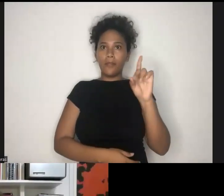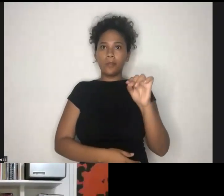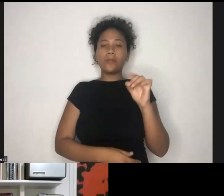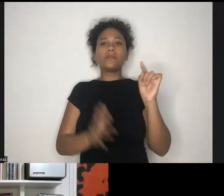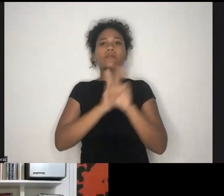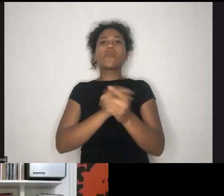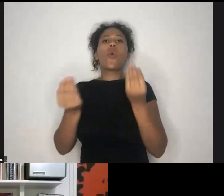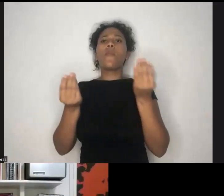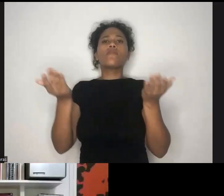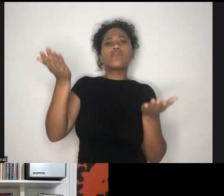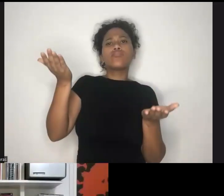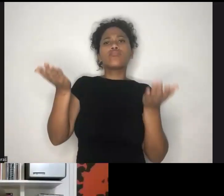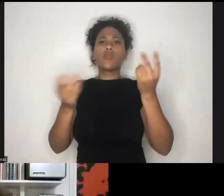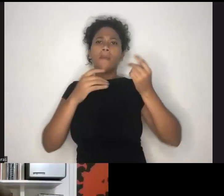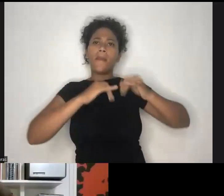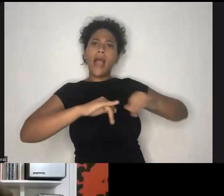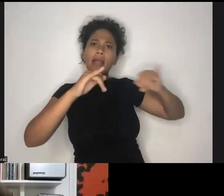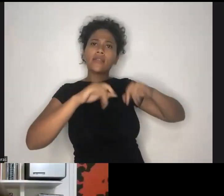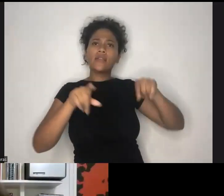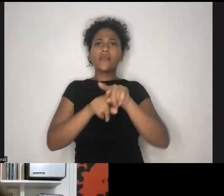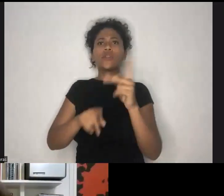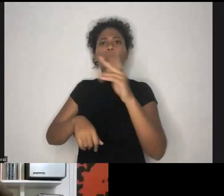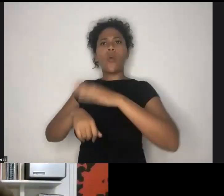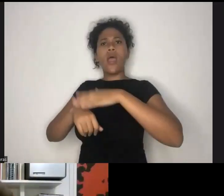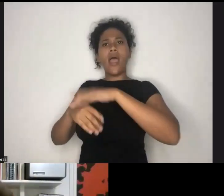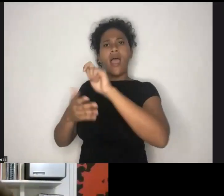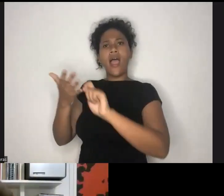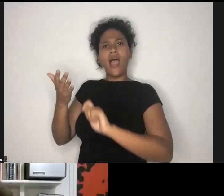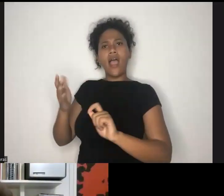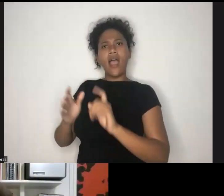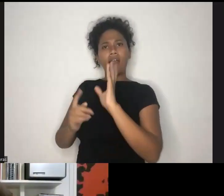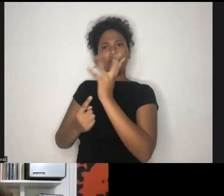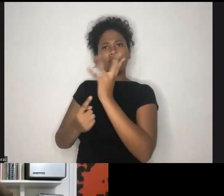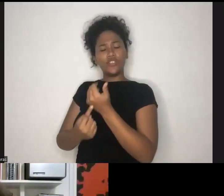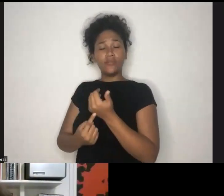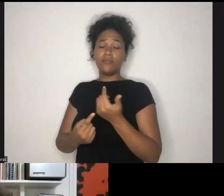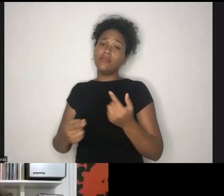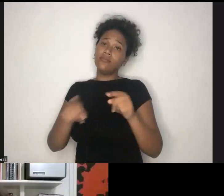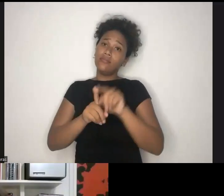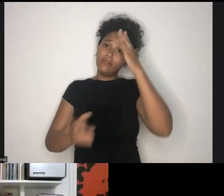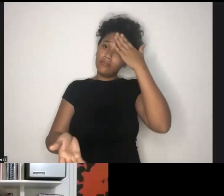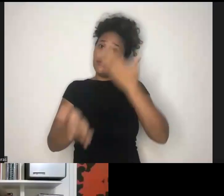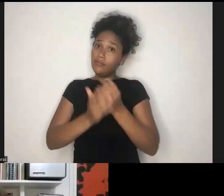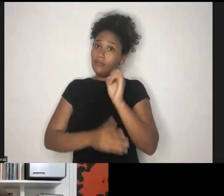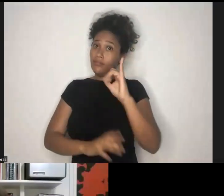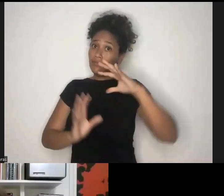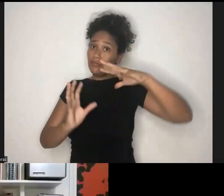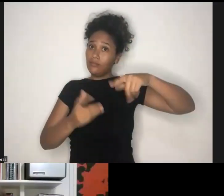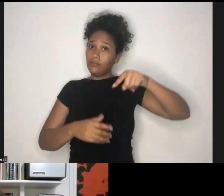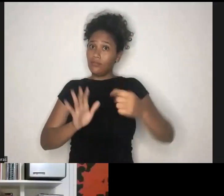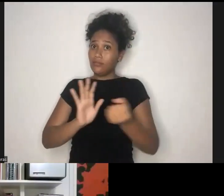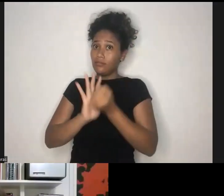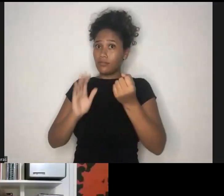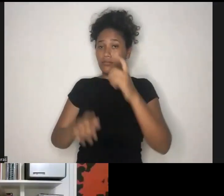balanceia o universo de Marketing e sua arte é um plural e se você acredita que o trabalho dentro do universo das marcas como